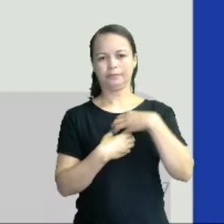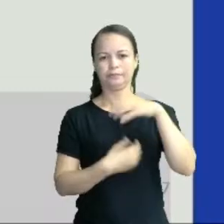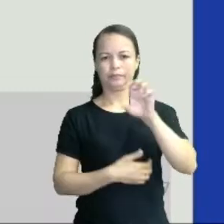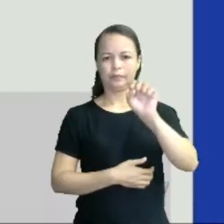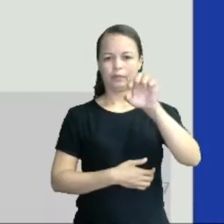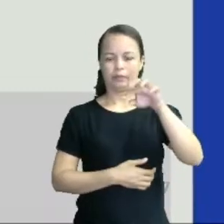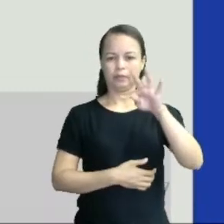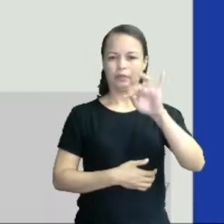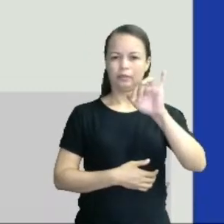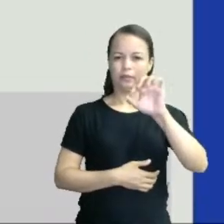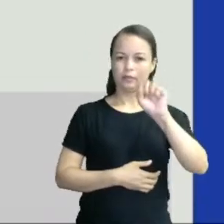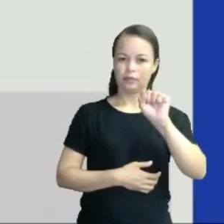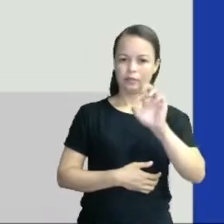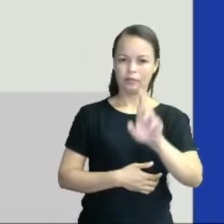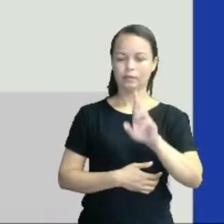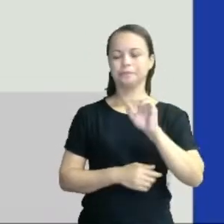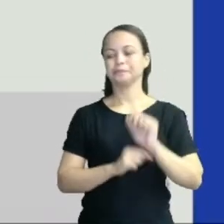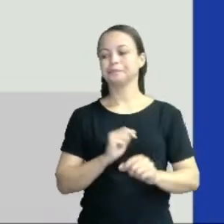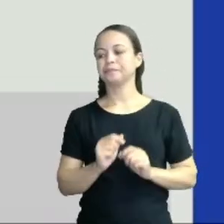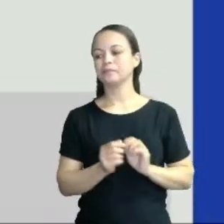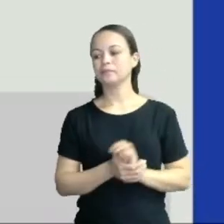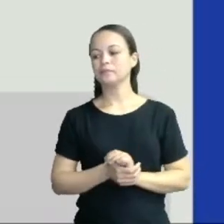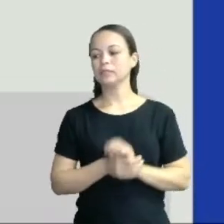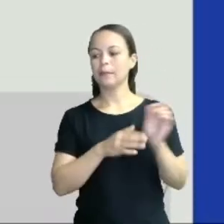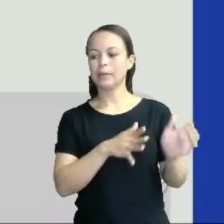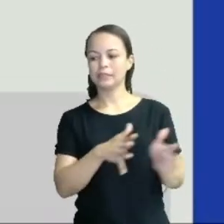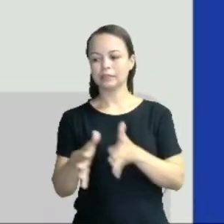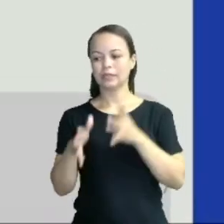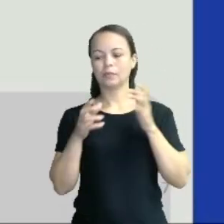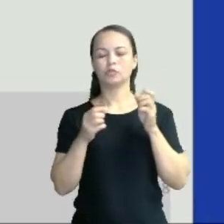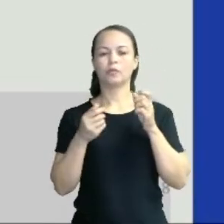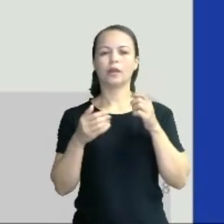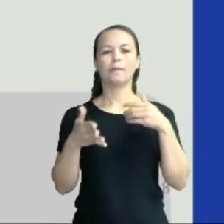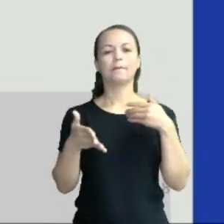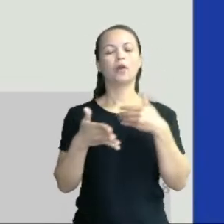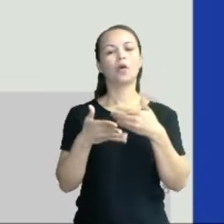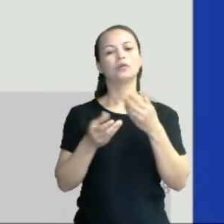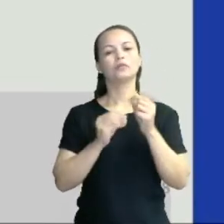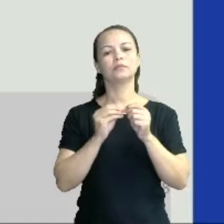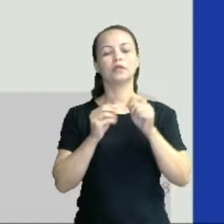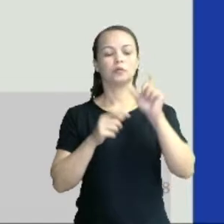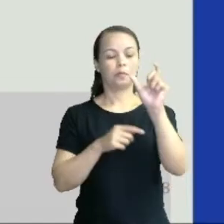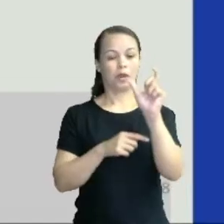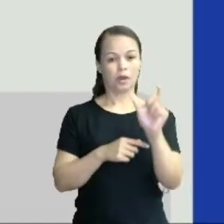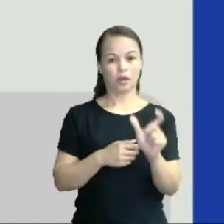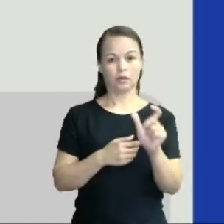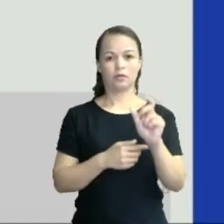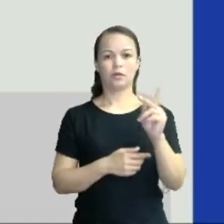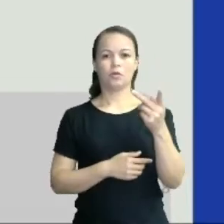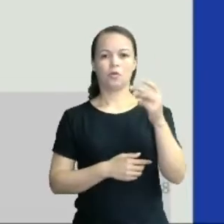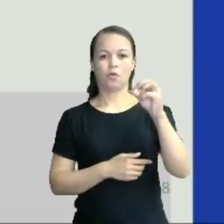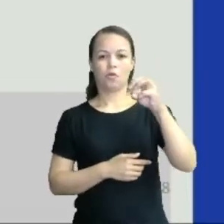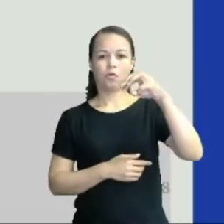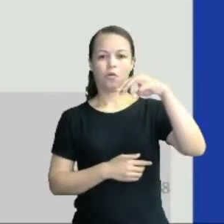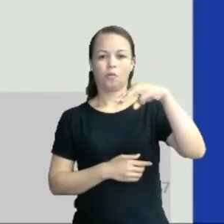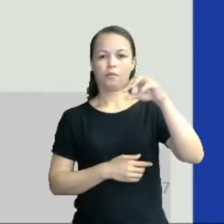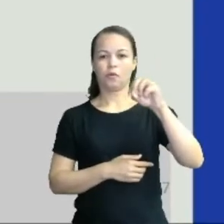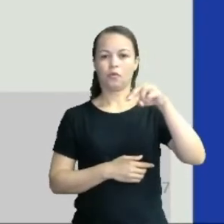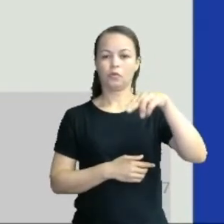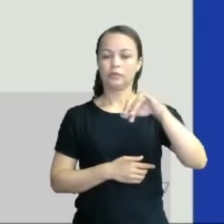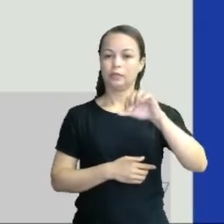sentir, certo? Passamos para as próximas palavras homônimas. Temos